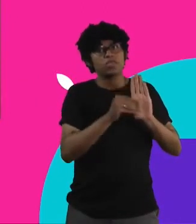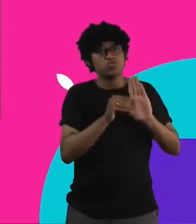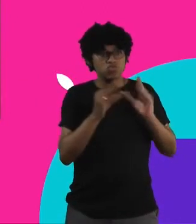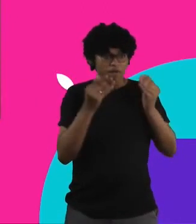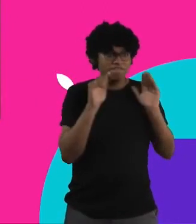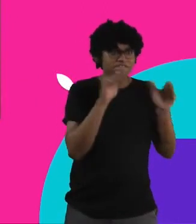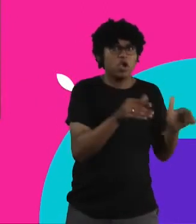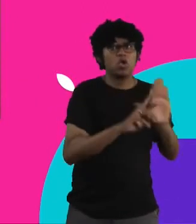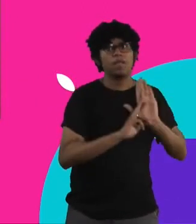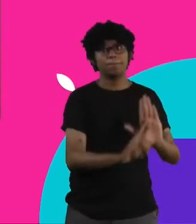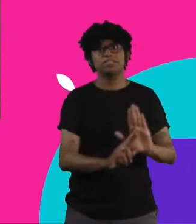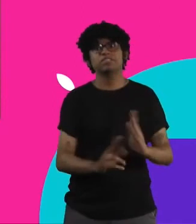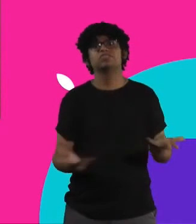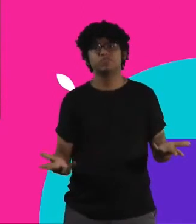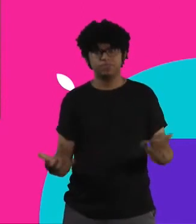representativa.